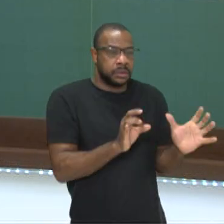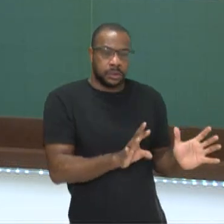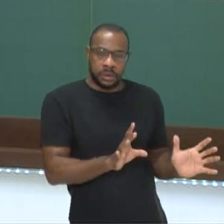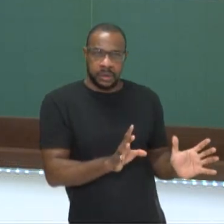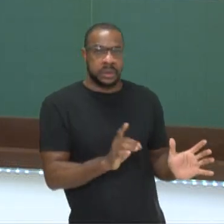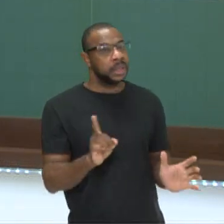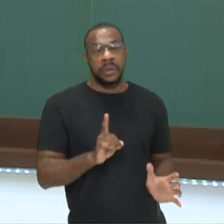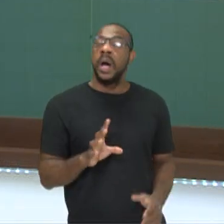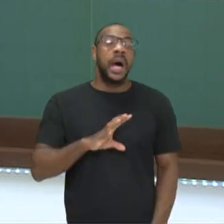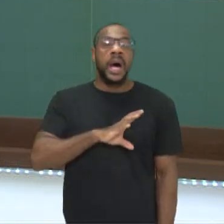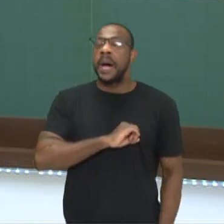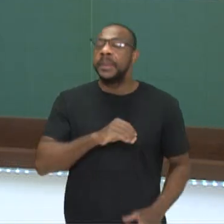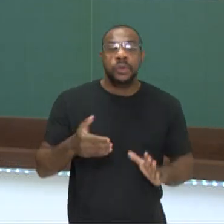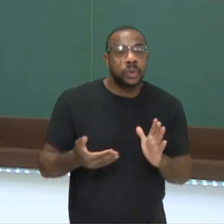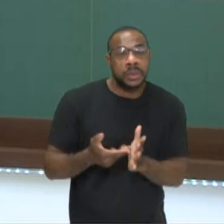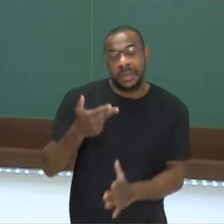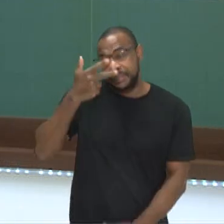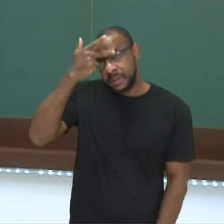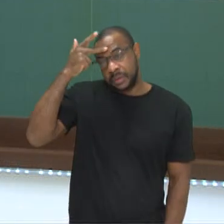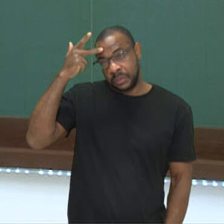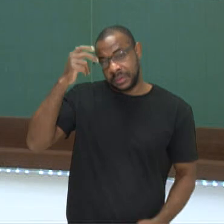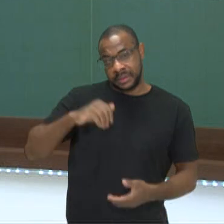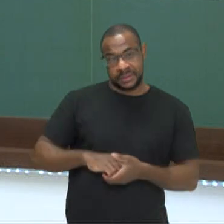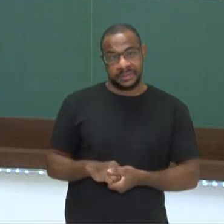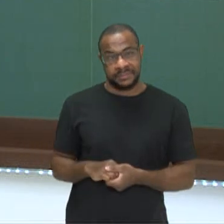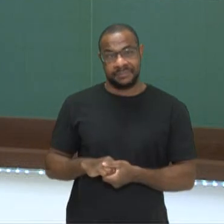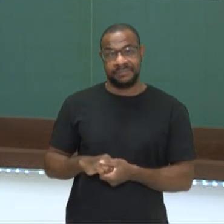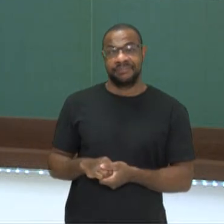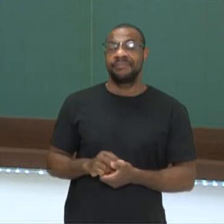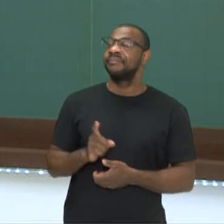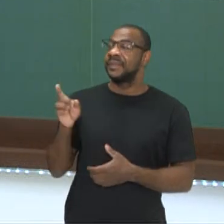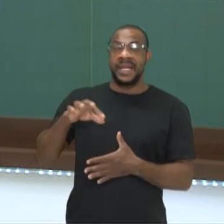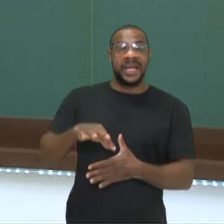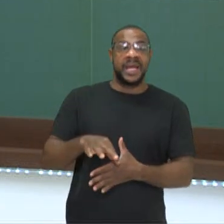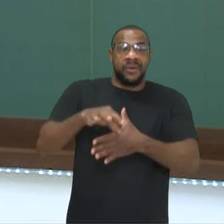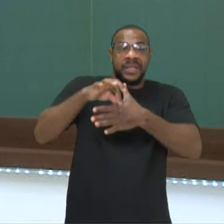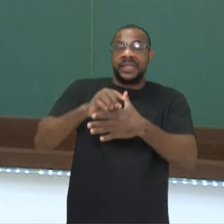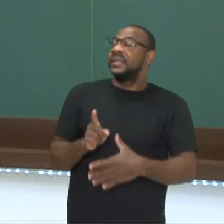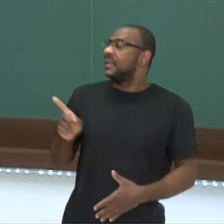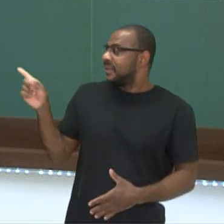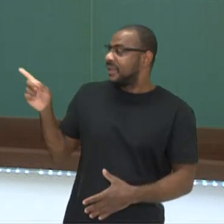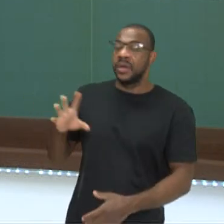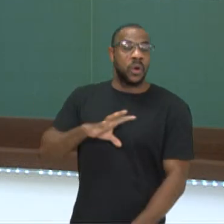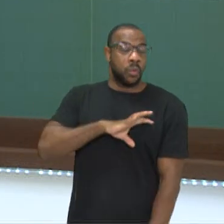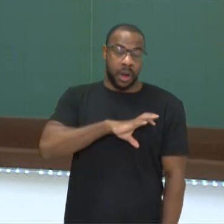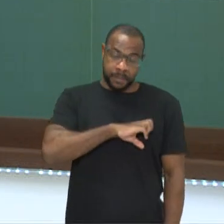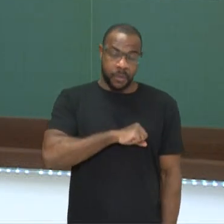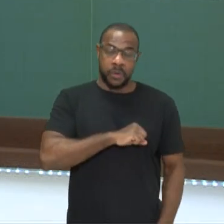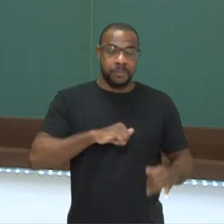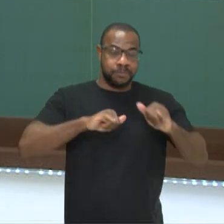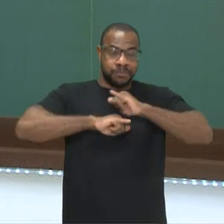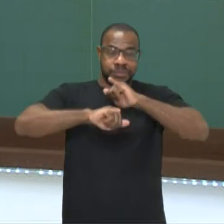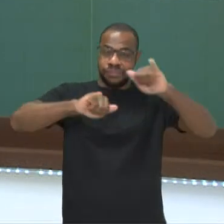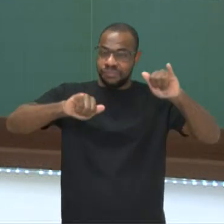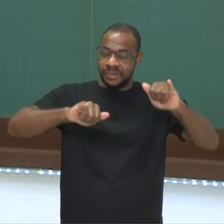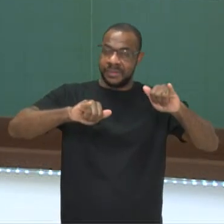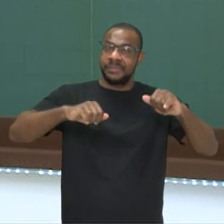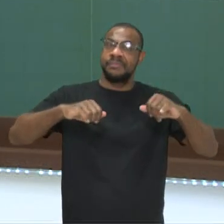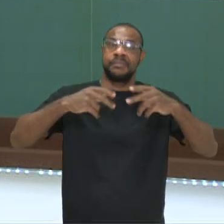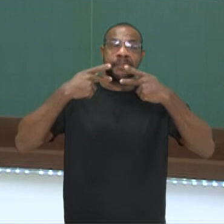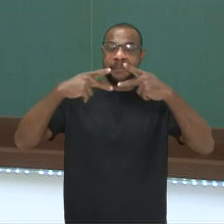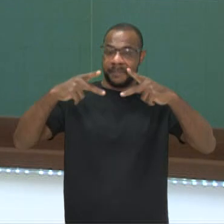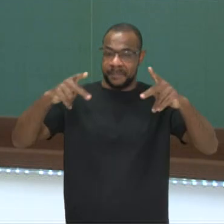seja, um líder religioso pregando aqui o cuidado e o amor ao próximo. E ele